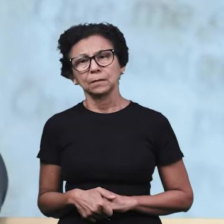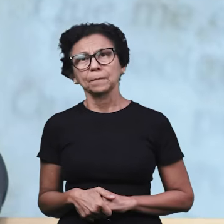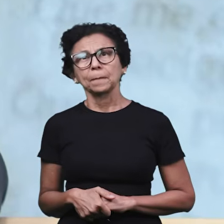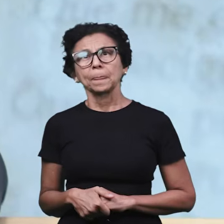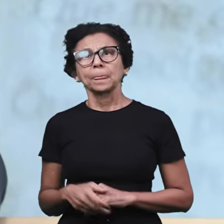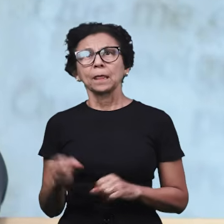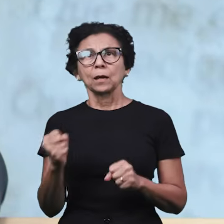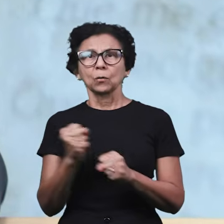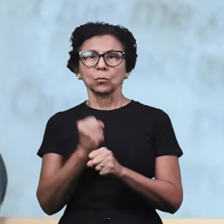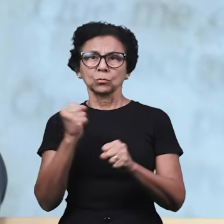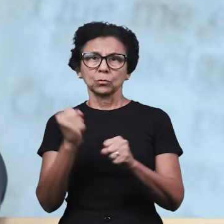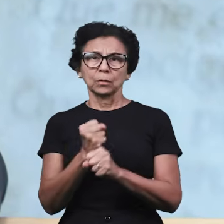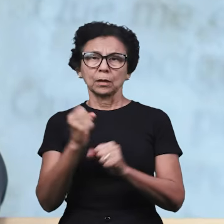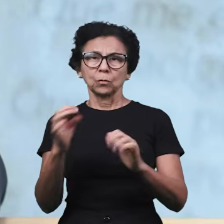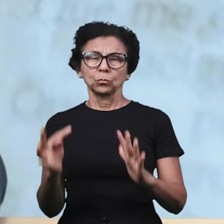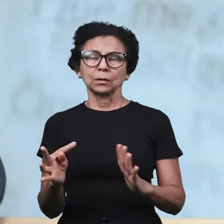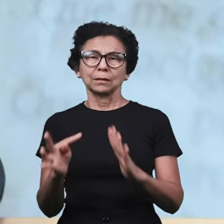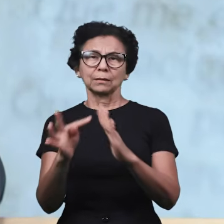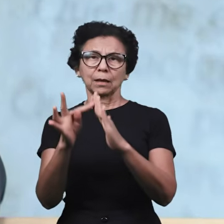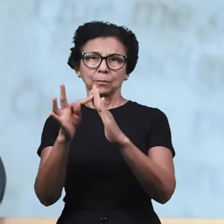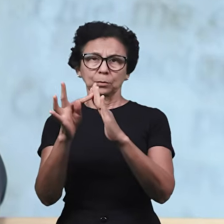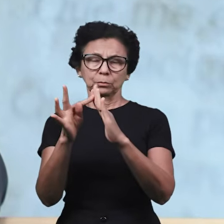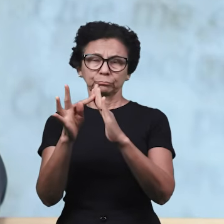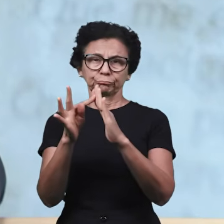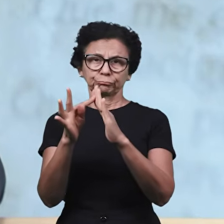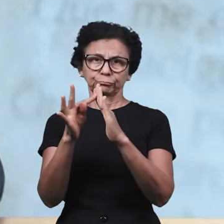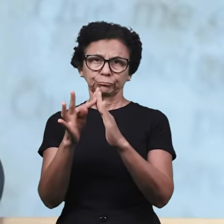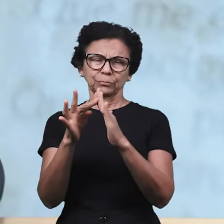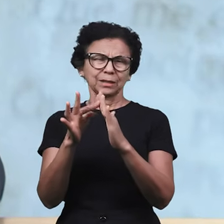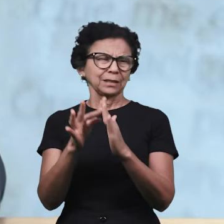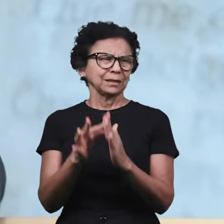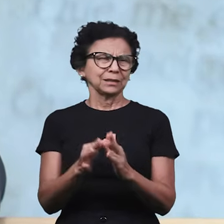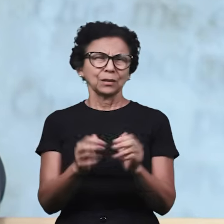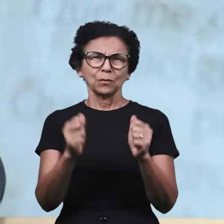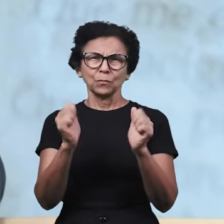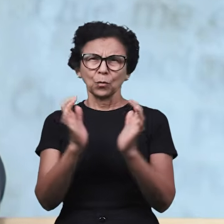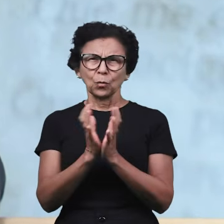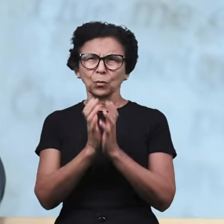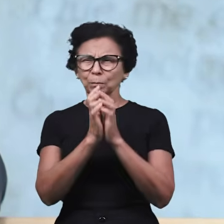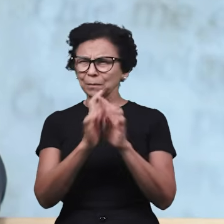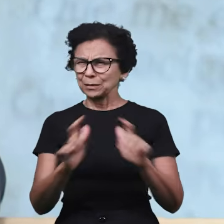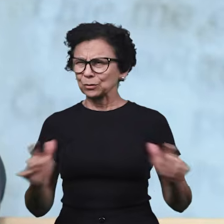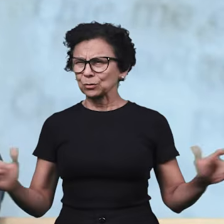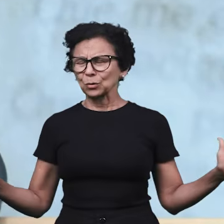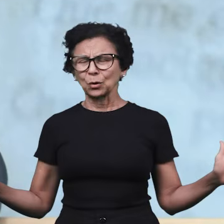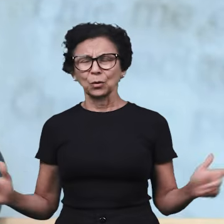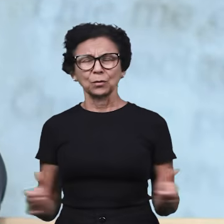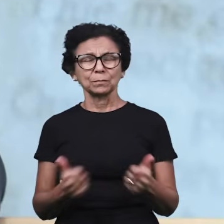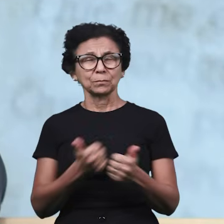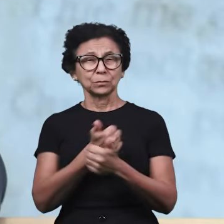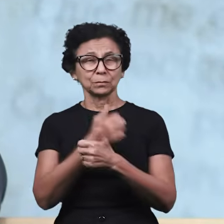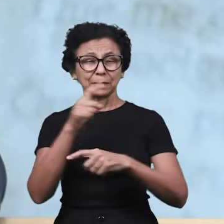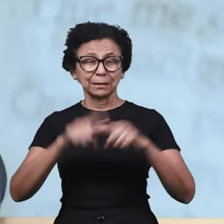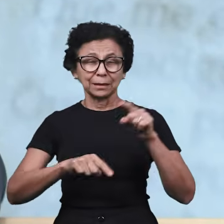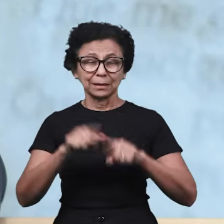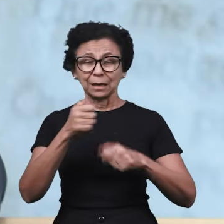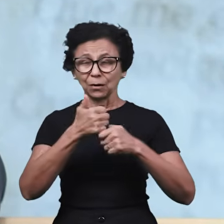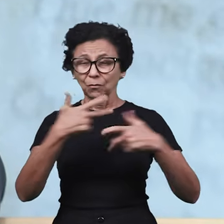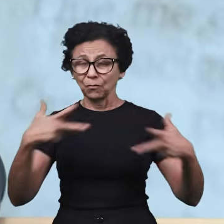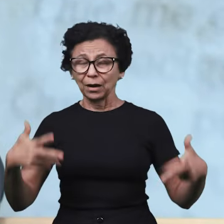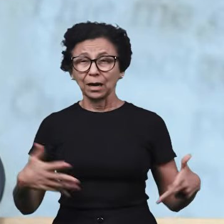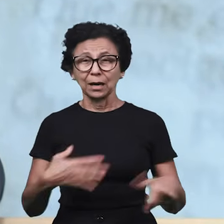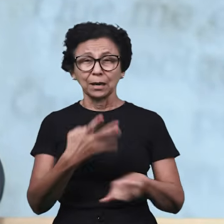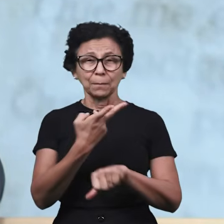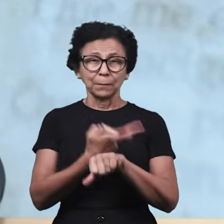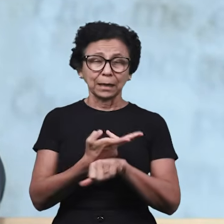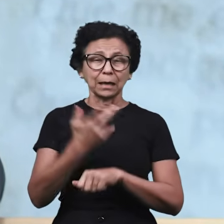necessário muitos recursos. Foi a compra de pedras, foi a compra de madeira, de ouro, de prata, para fazer os utensílios do